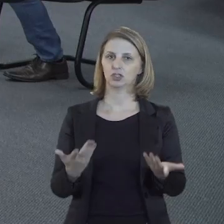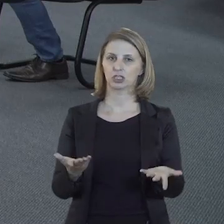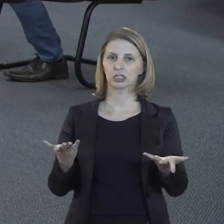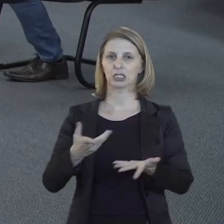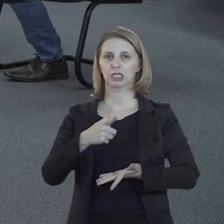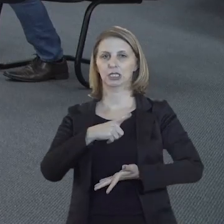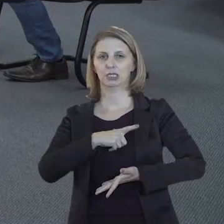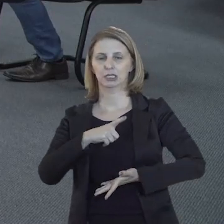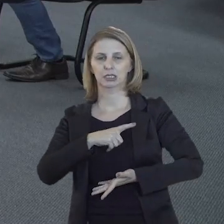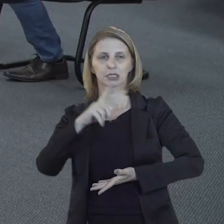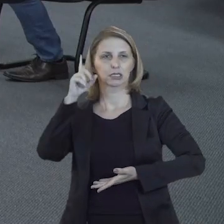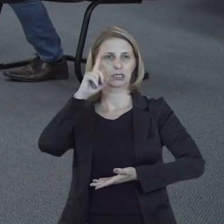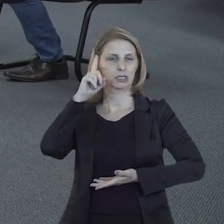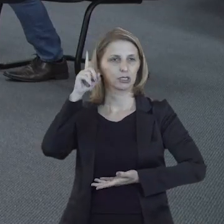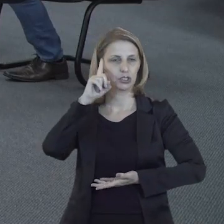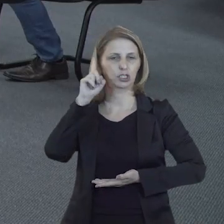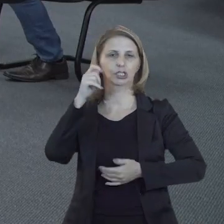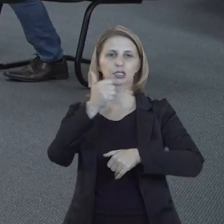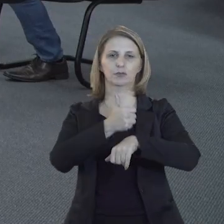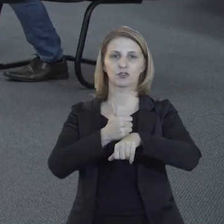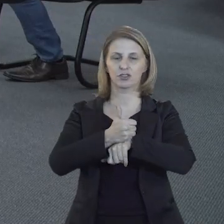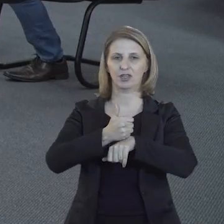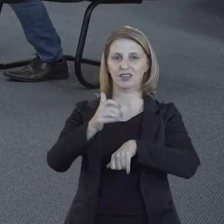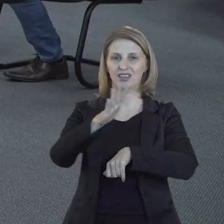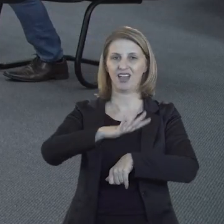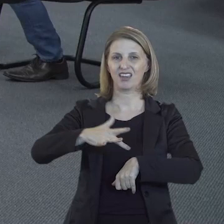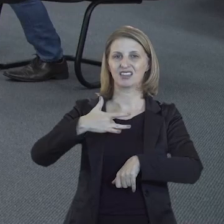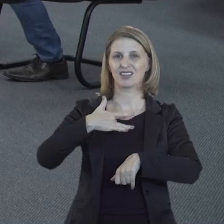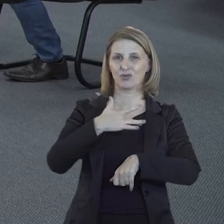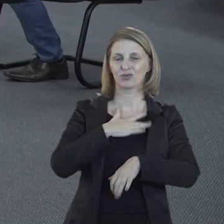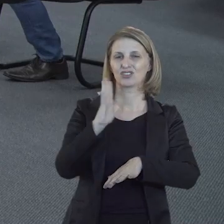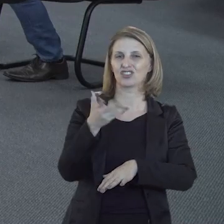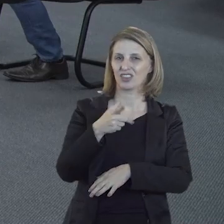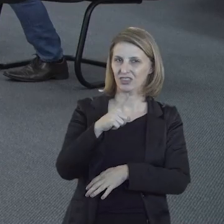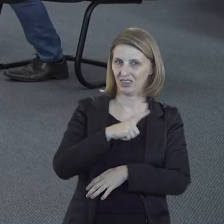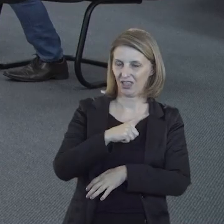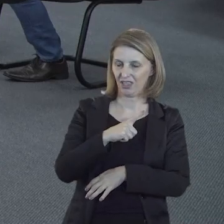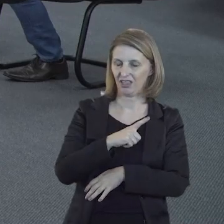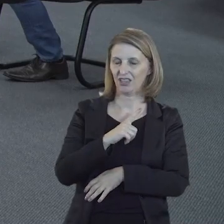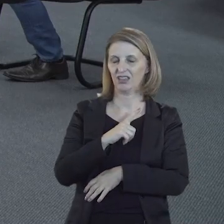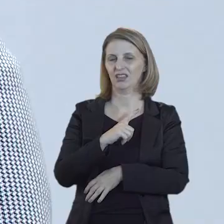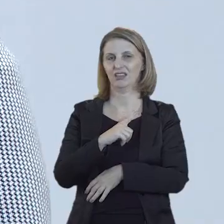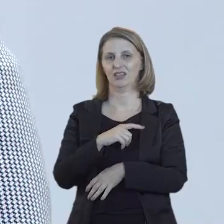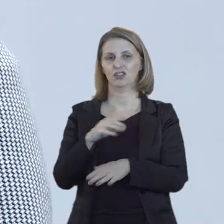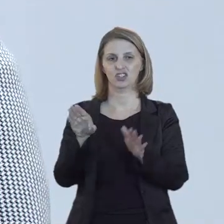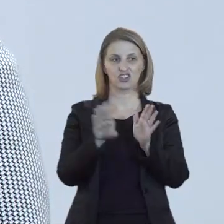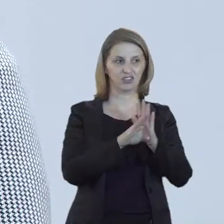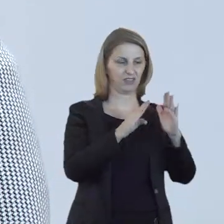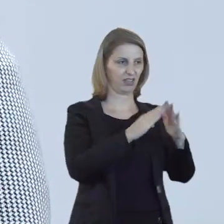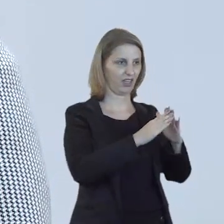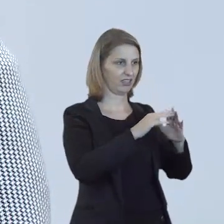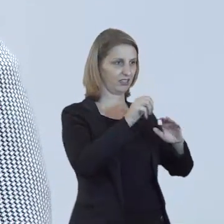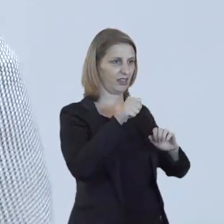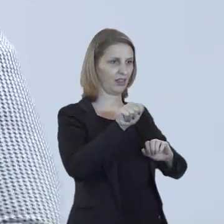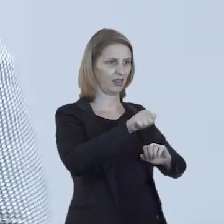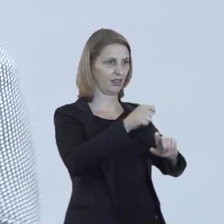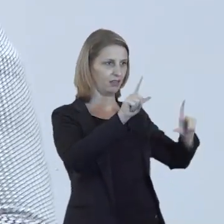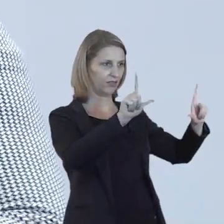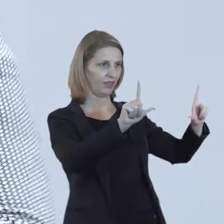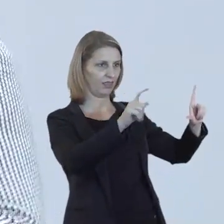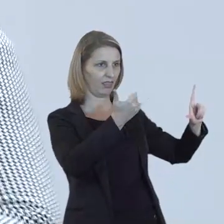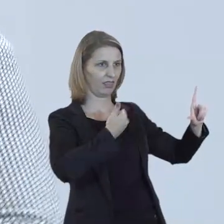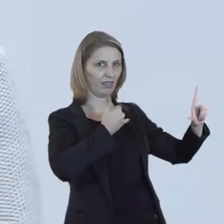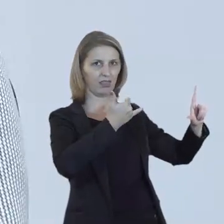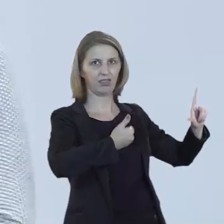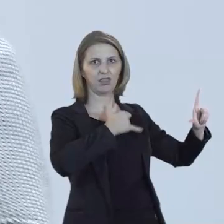peso, sim. Além da rotina já, né, extenuante que os profissionais de enfermagem têm vivenciado nesse momento, né? Ainda eu chego em